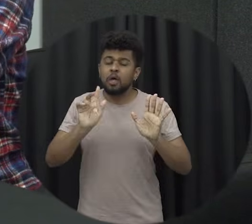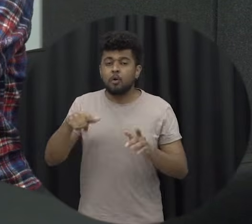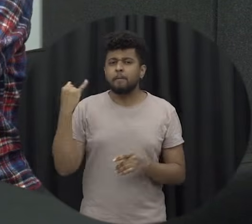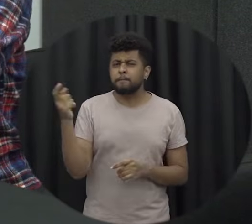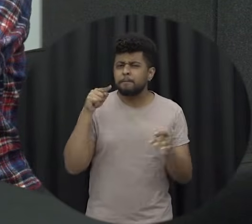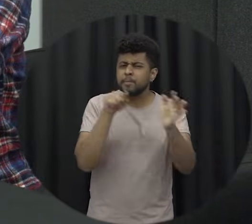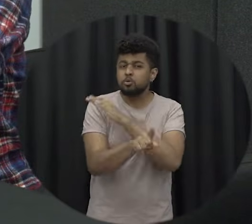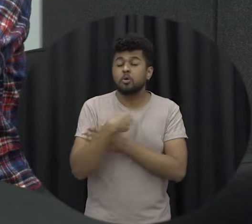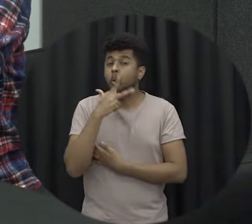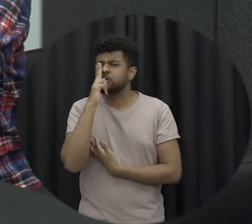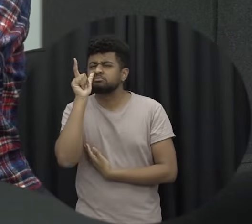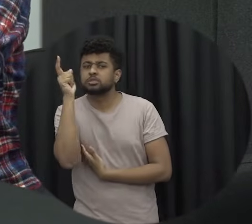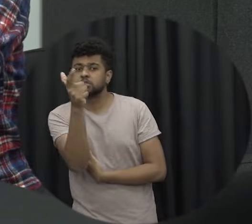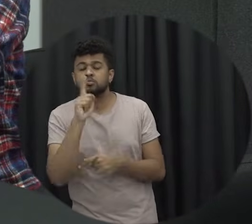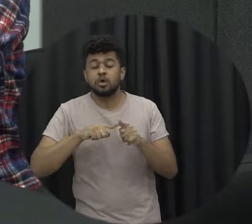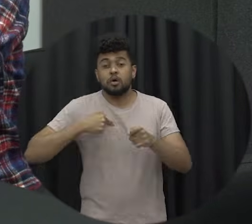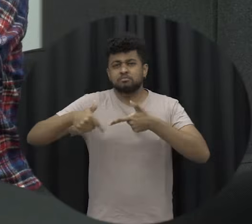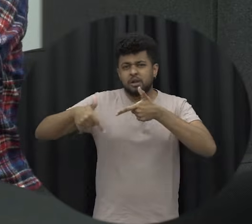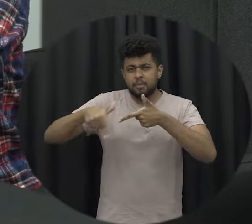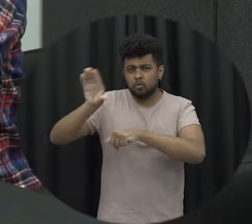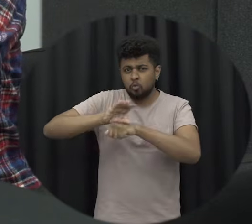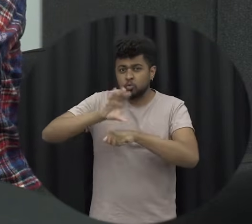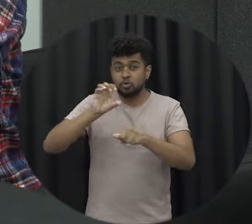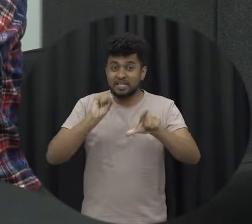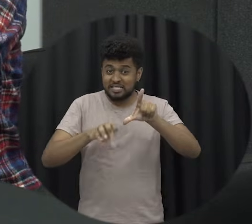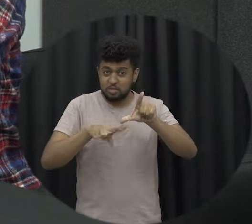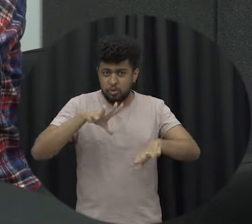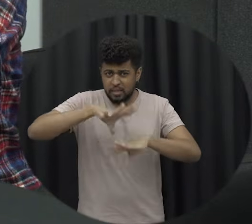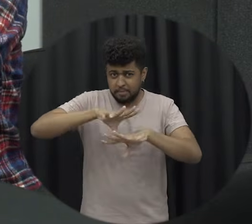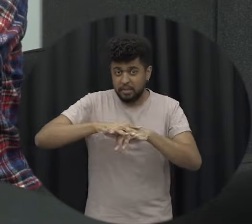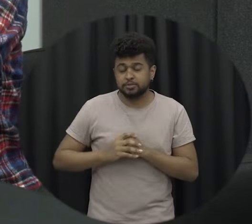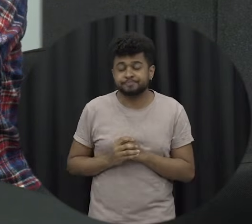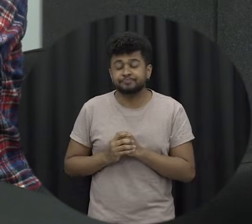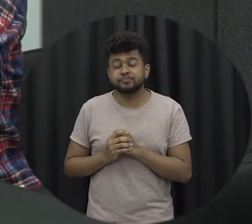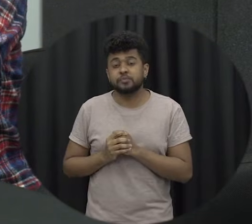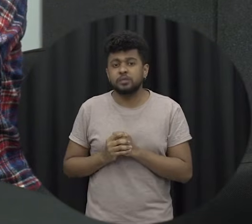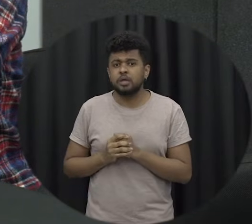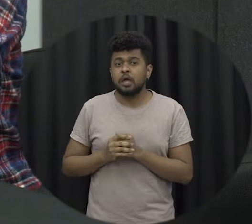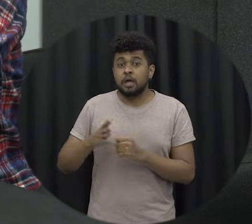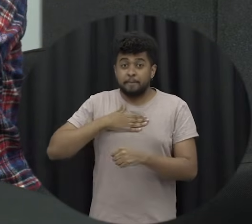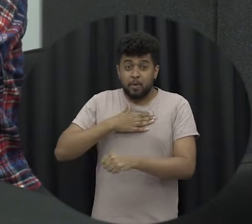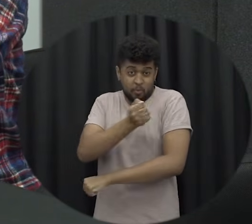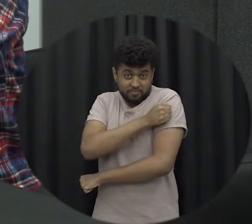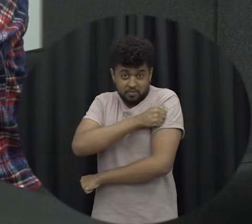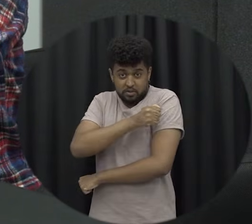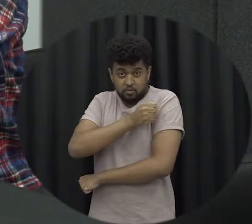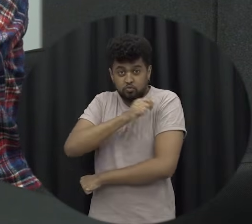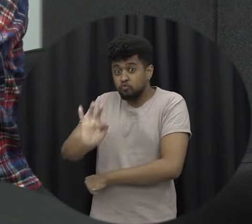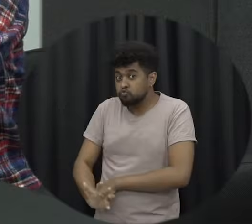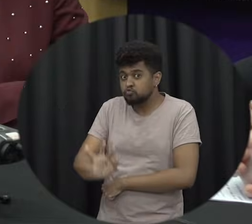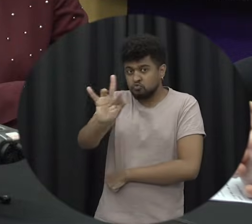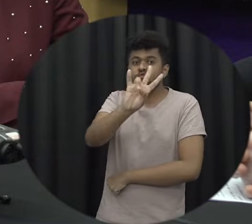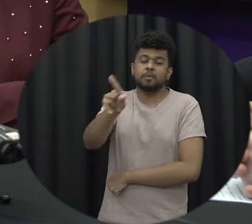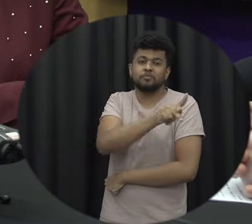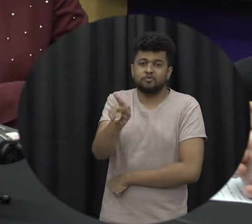num curso de licenciatura em matemática e os meus estudantes se tornarão futuros professores, né.